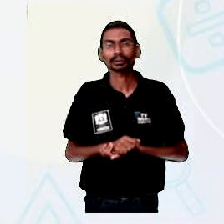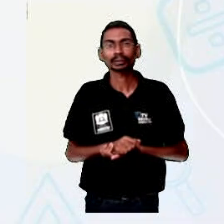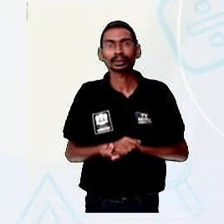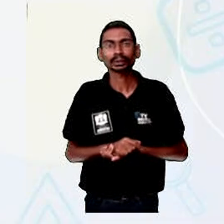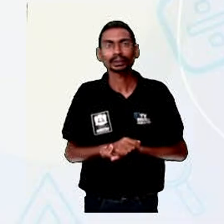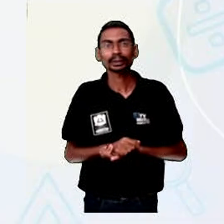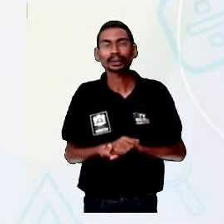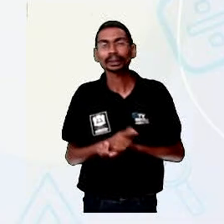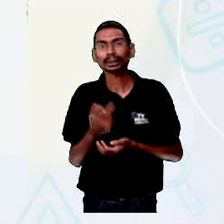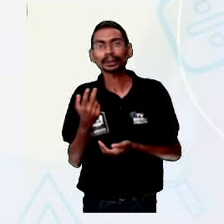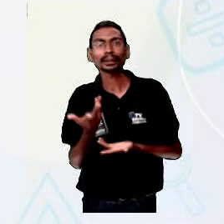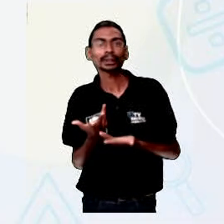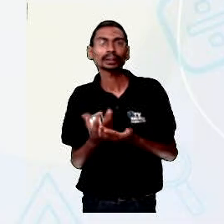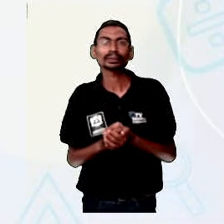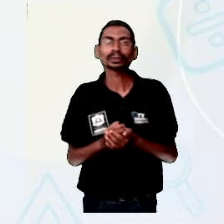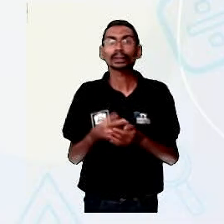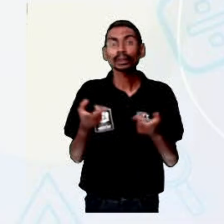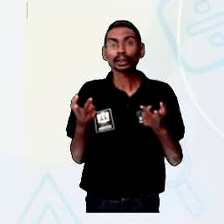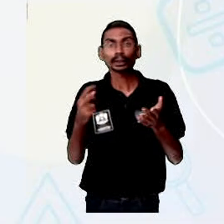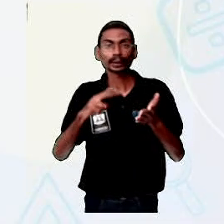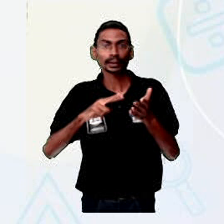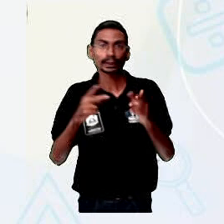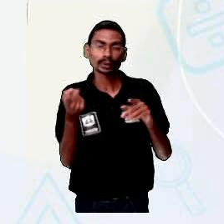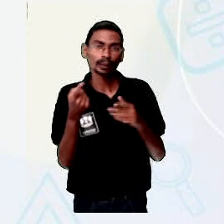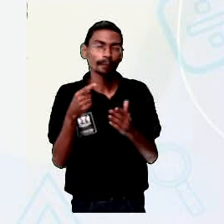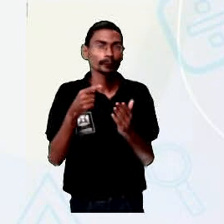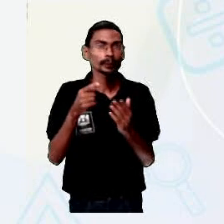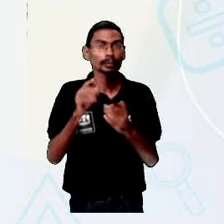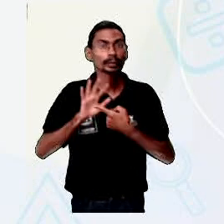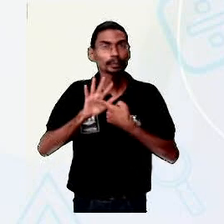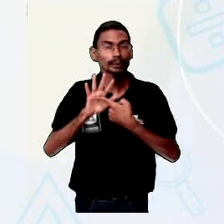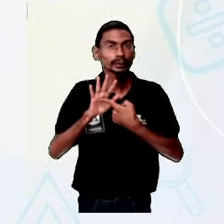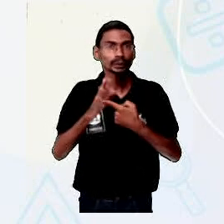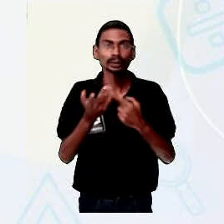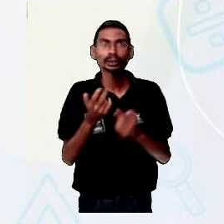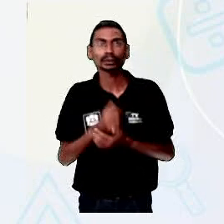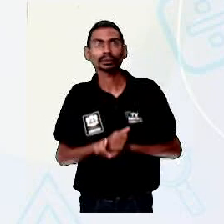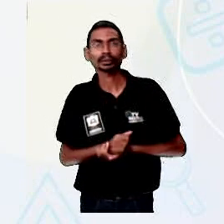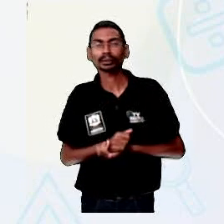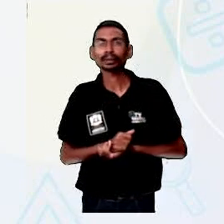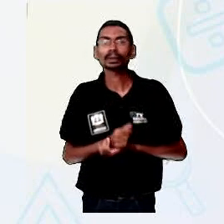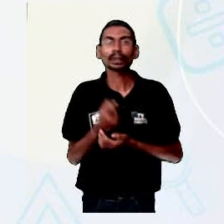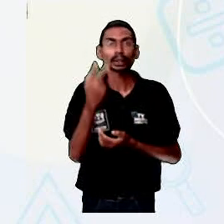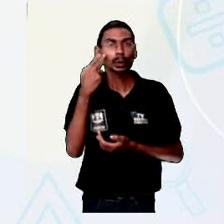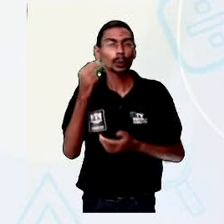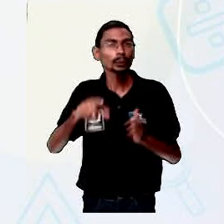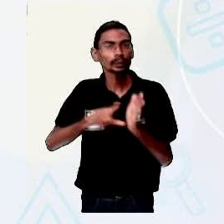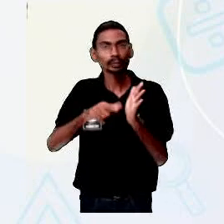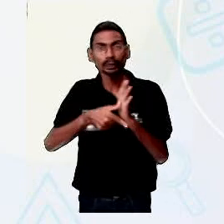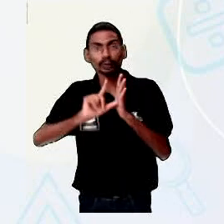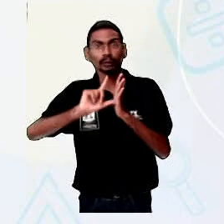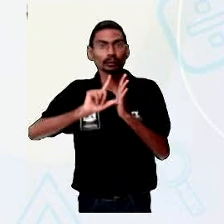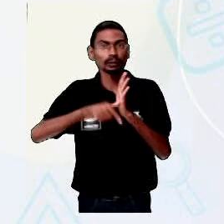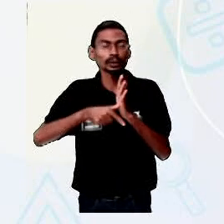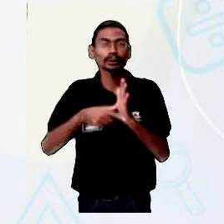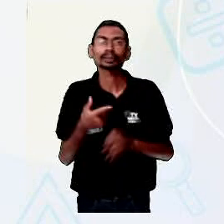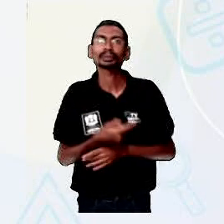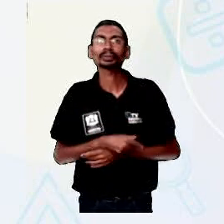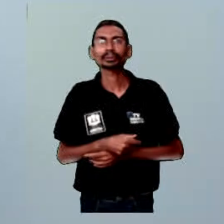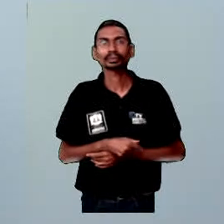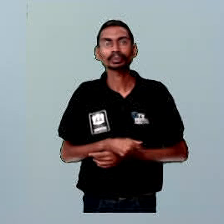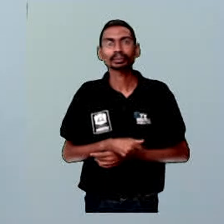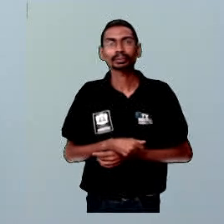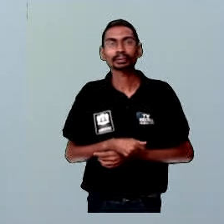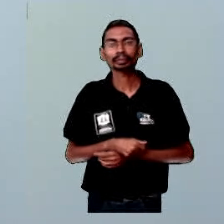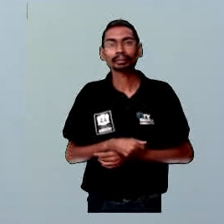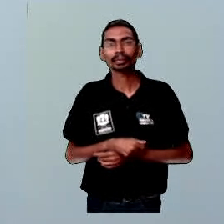o sucessor dos números 300, 199 e 404. Então, a ideia aqui, para a gente